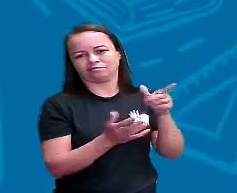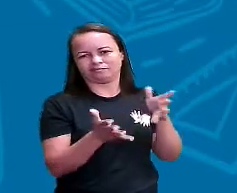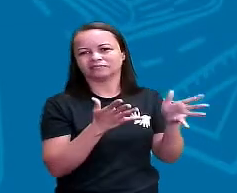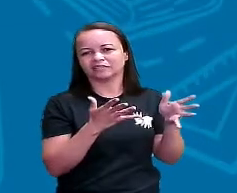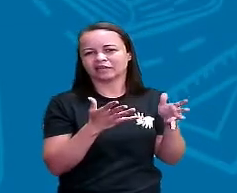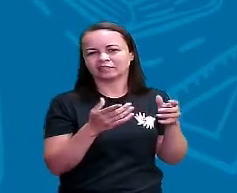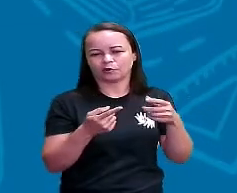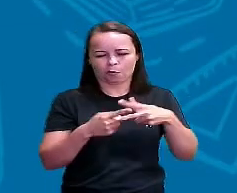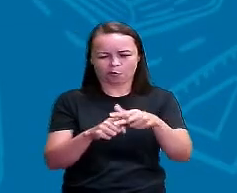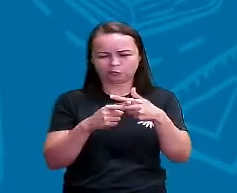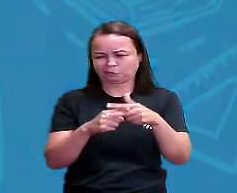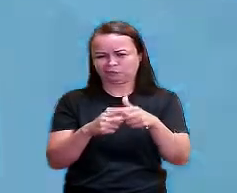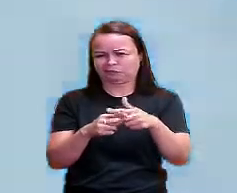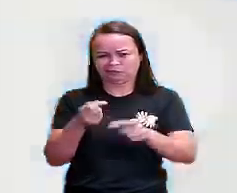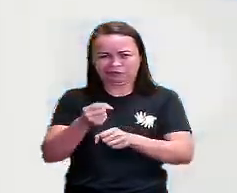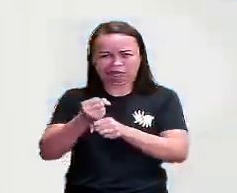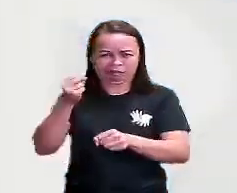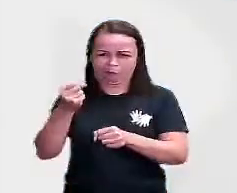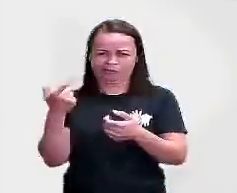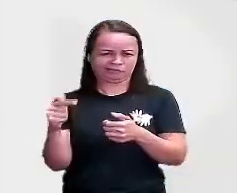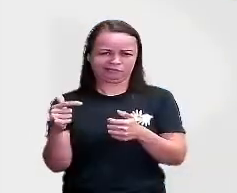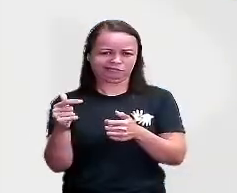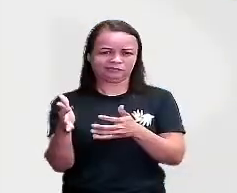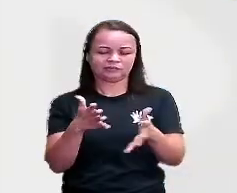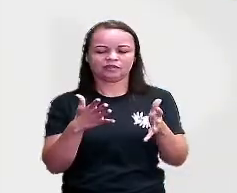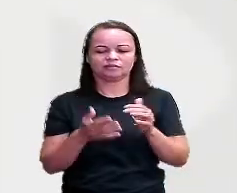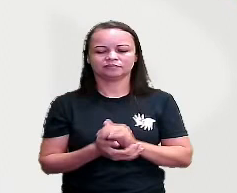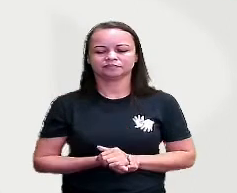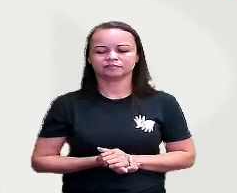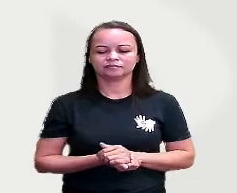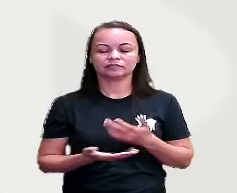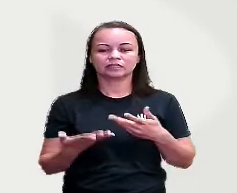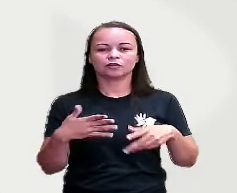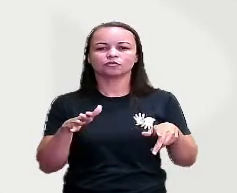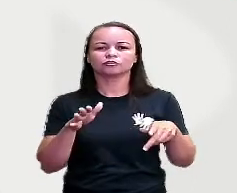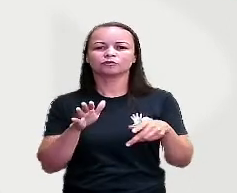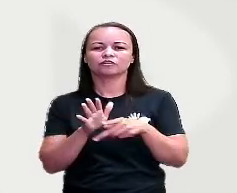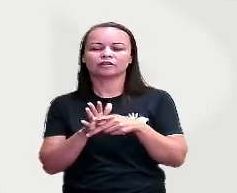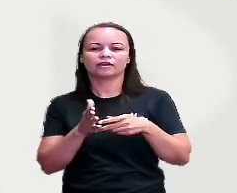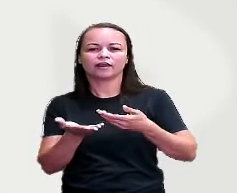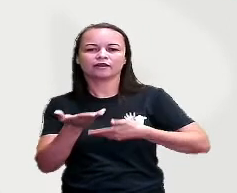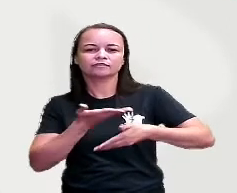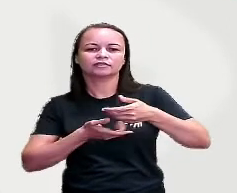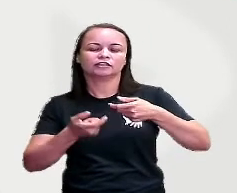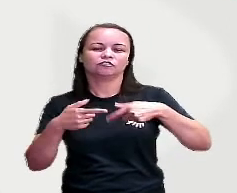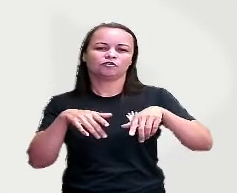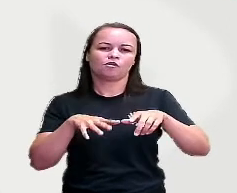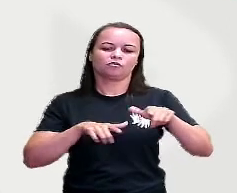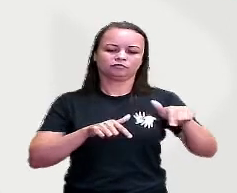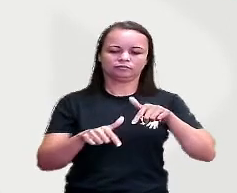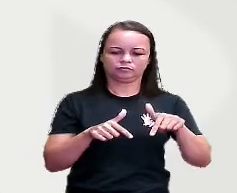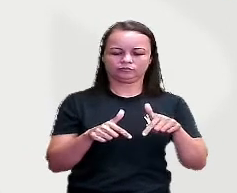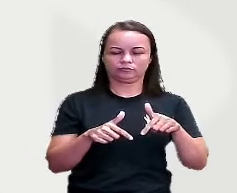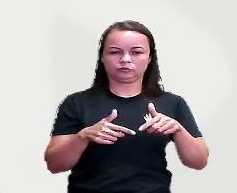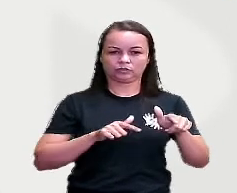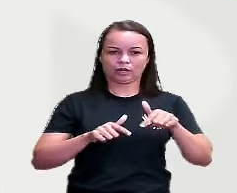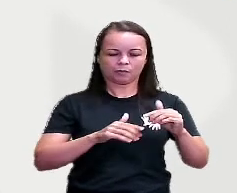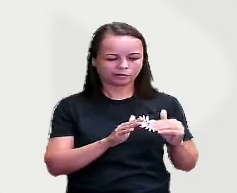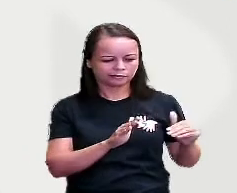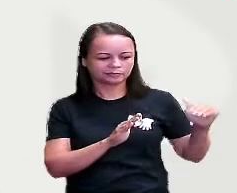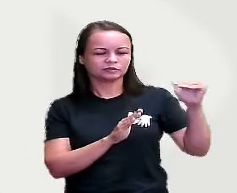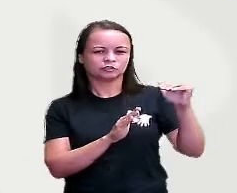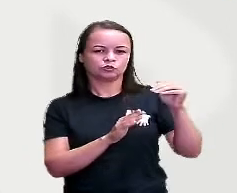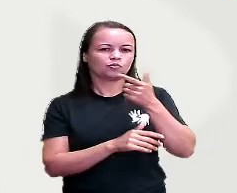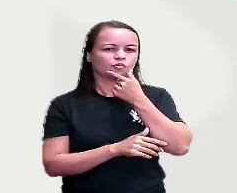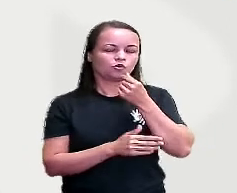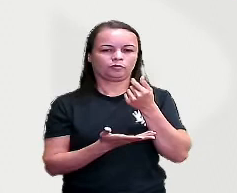comprar outra a cada mês, se brincar. E alguns provérbios relativos ao trabalho. O trabalho enobrece o homem. Deus ajuda a